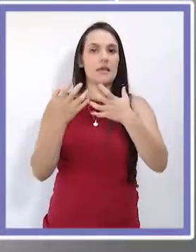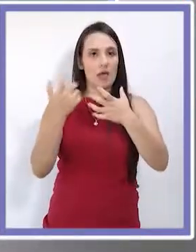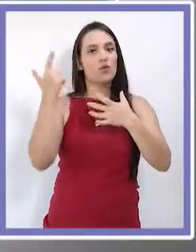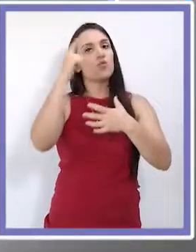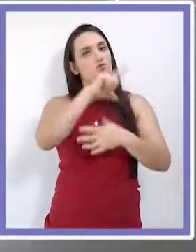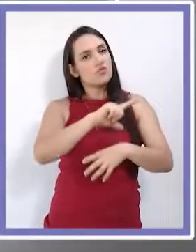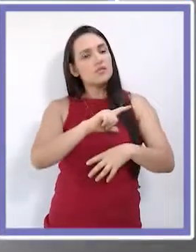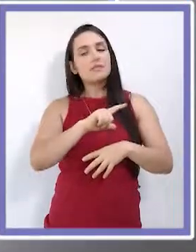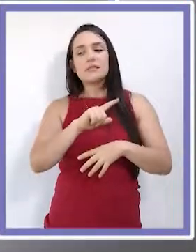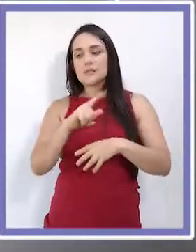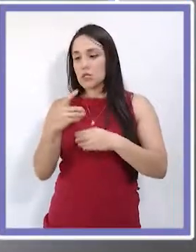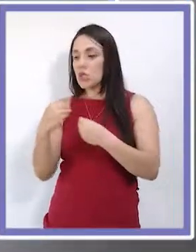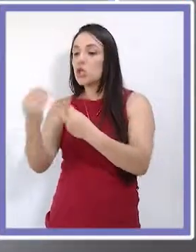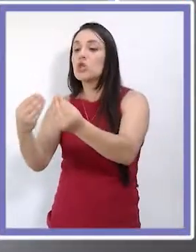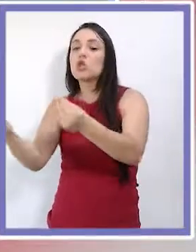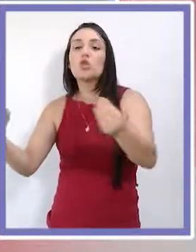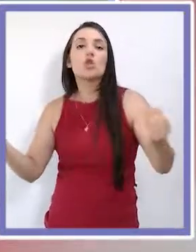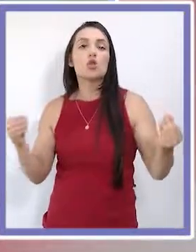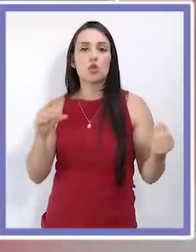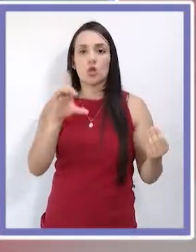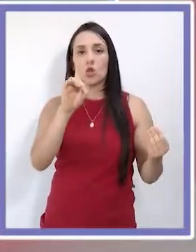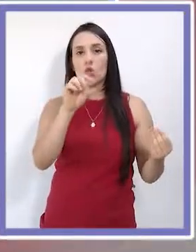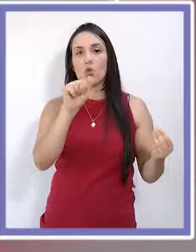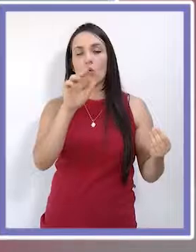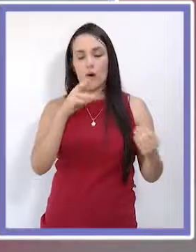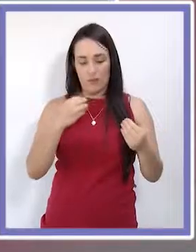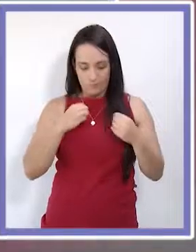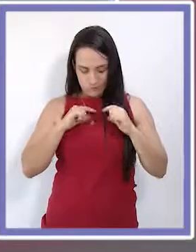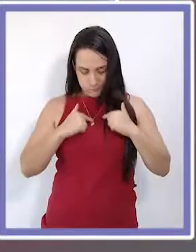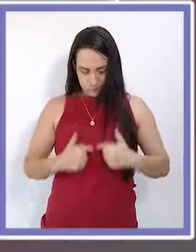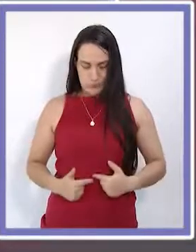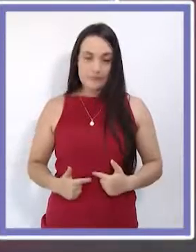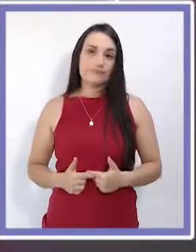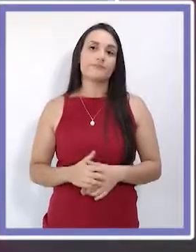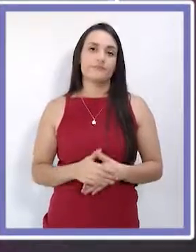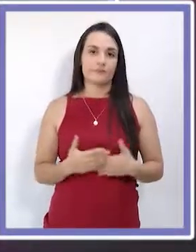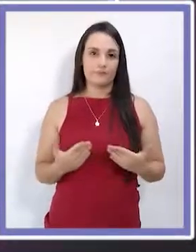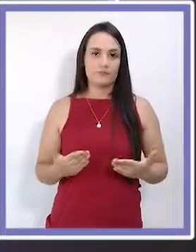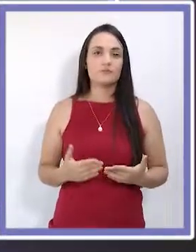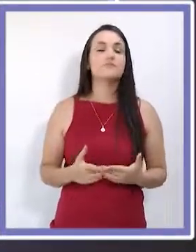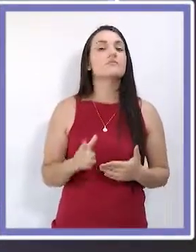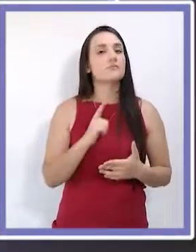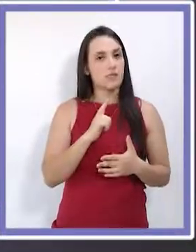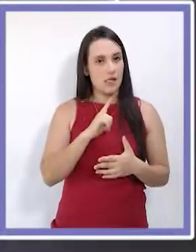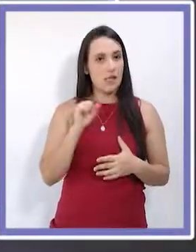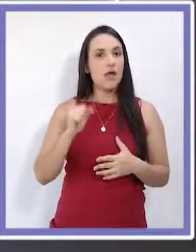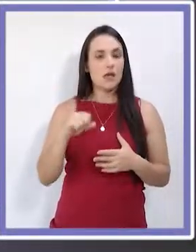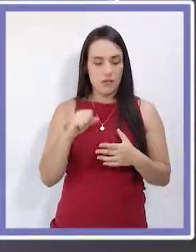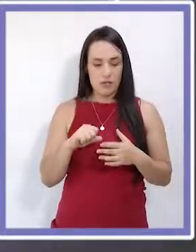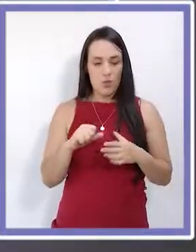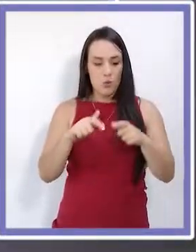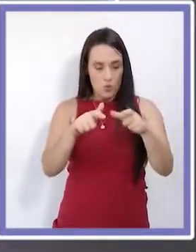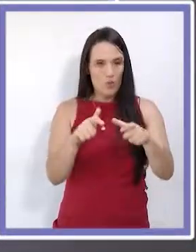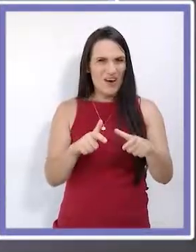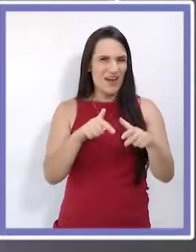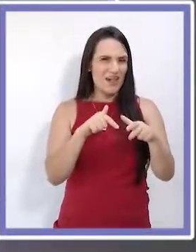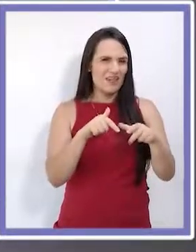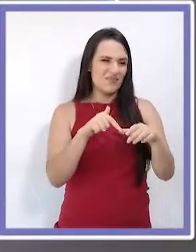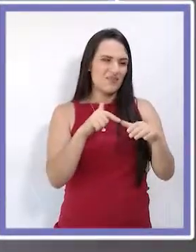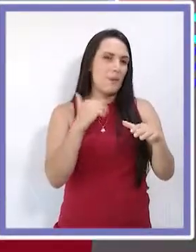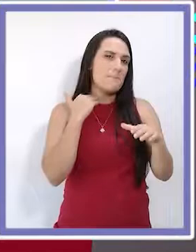trabalho que a Santa Casa, principalmente, vem fazendo, né, o Banco de Órgãos e